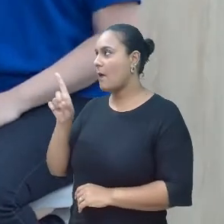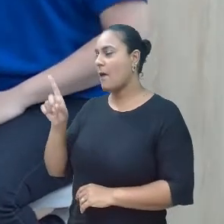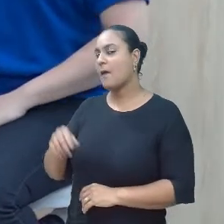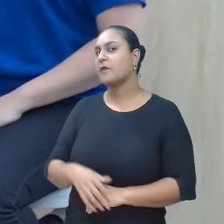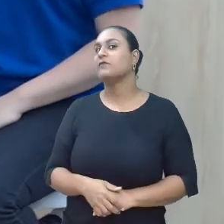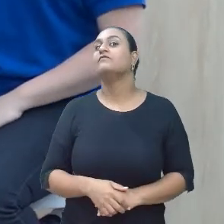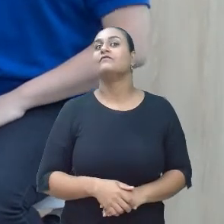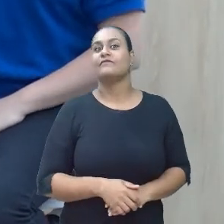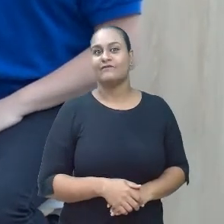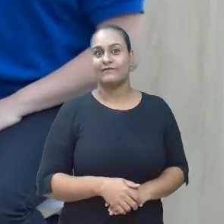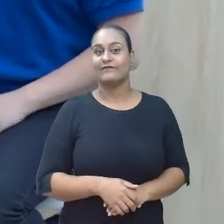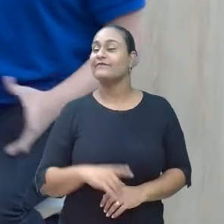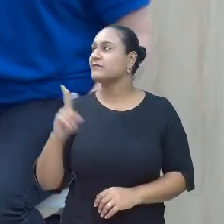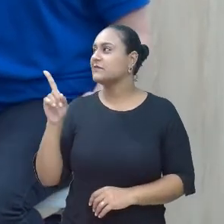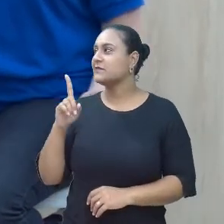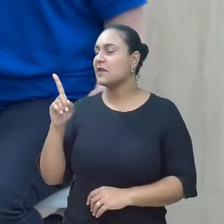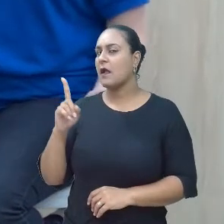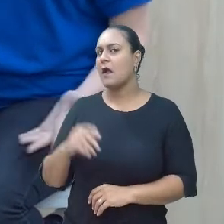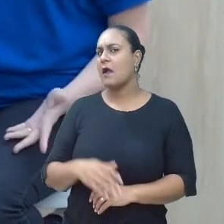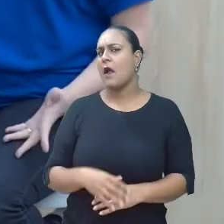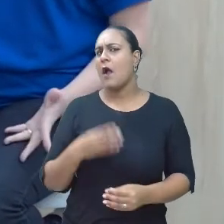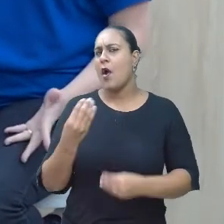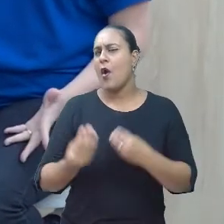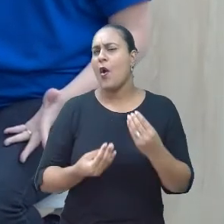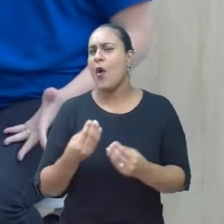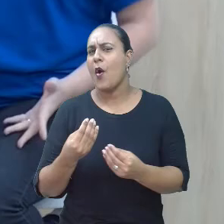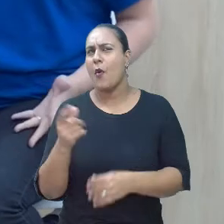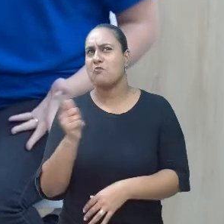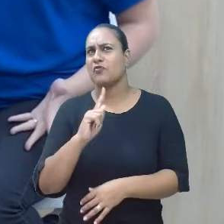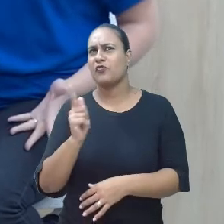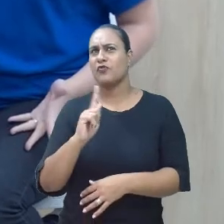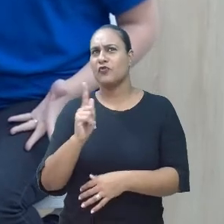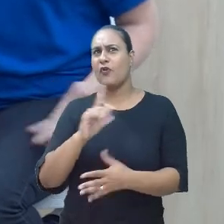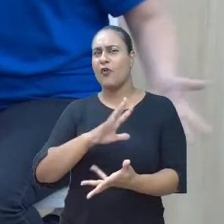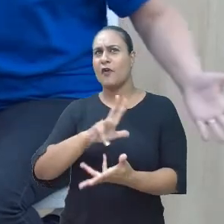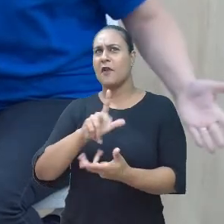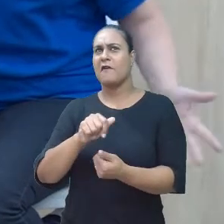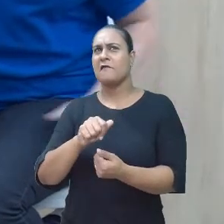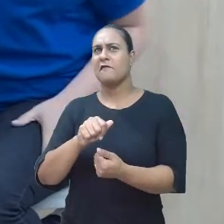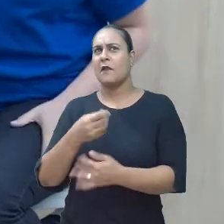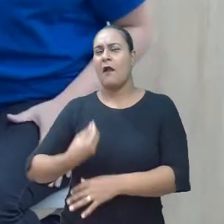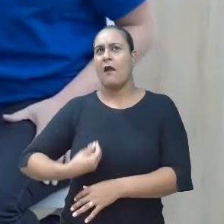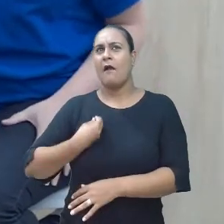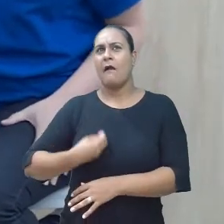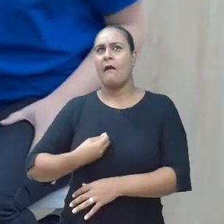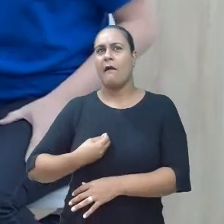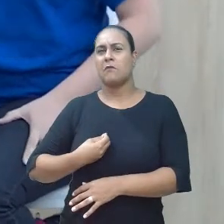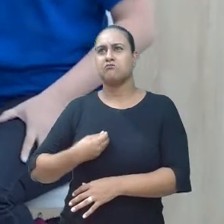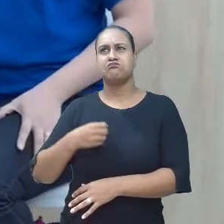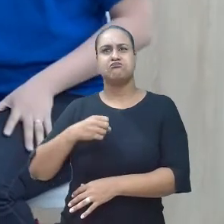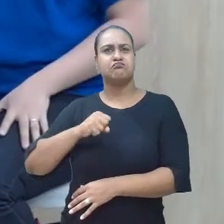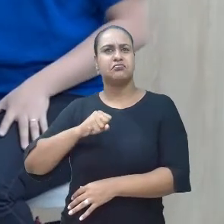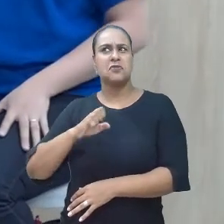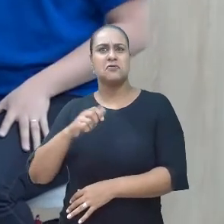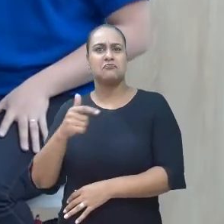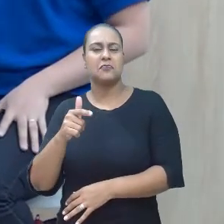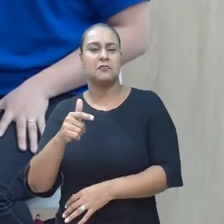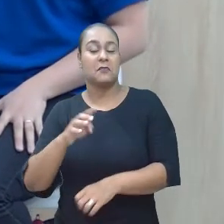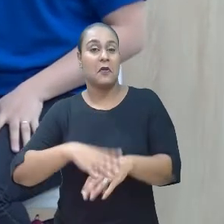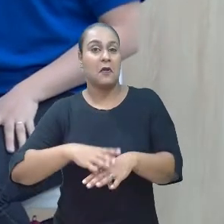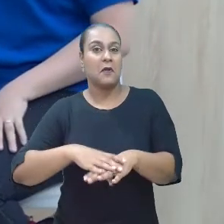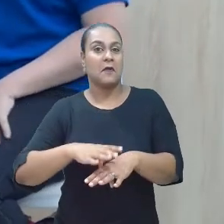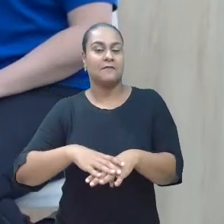Beleza. Nesse caso aí, a gente já está trabalhando. Gente, como é que ia ser geografia sem matemática? Me diga. Não ia dar certo. Melhorou até a qualidade de imagem